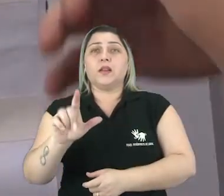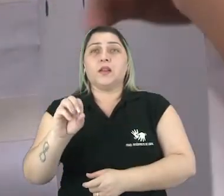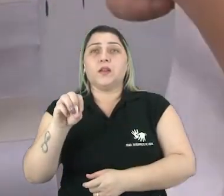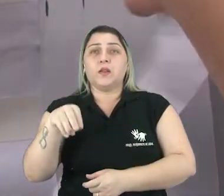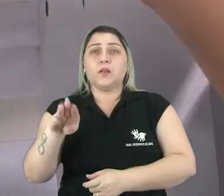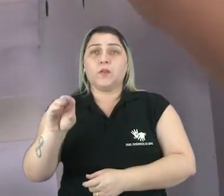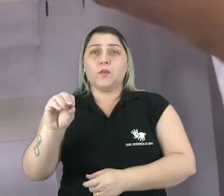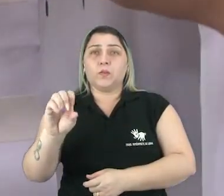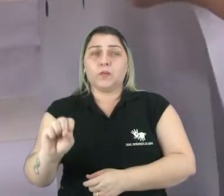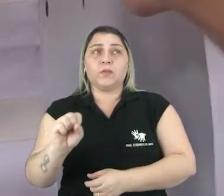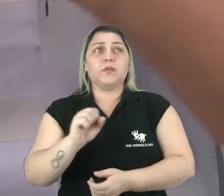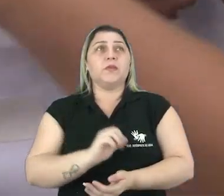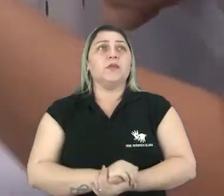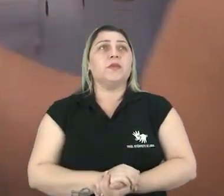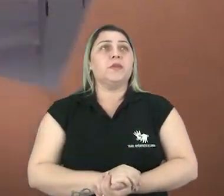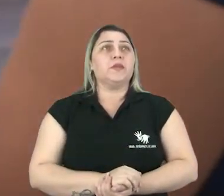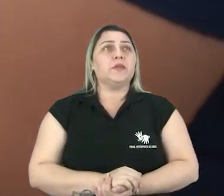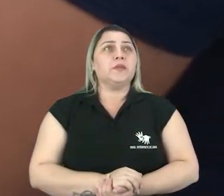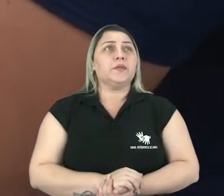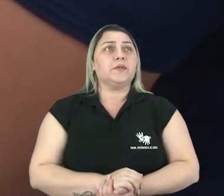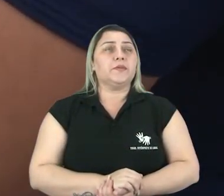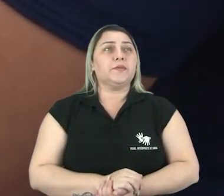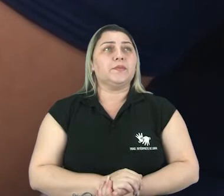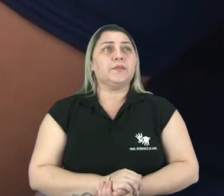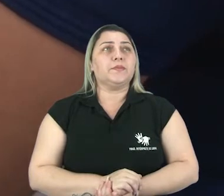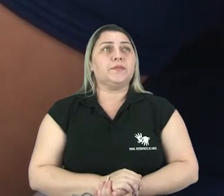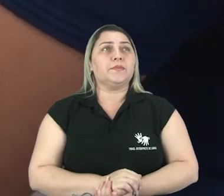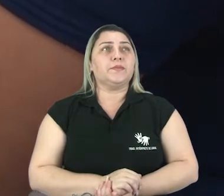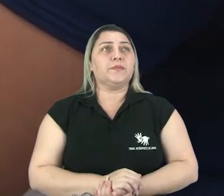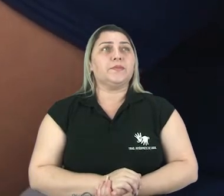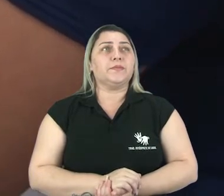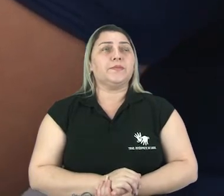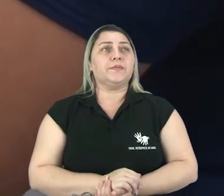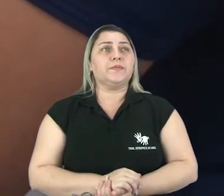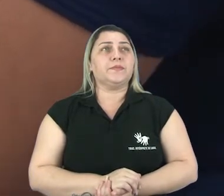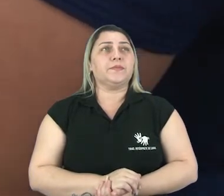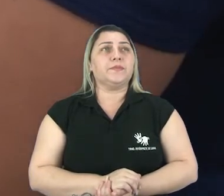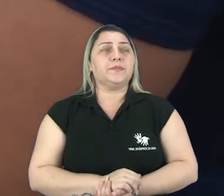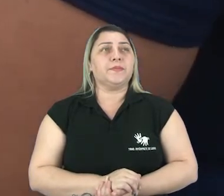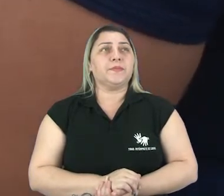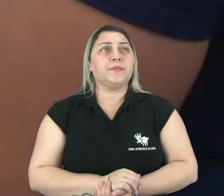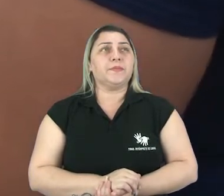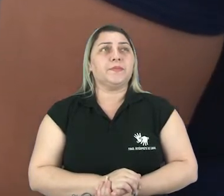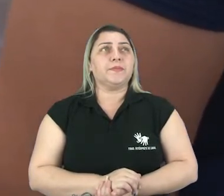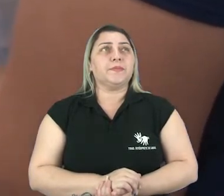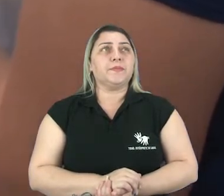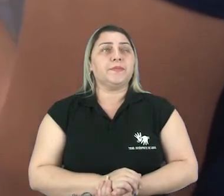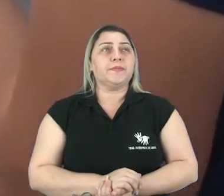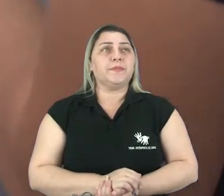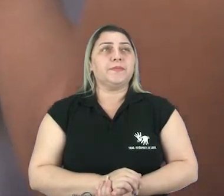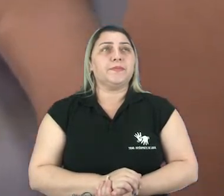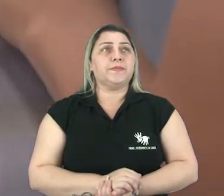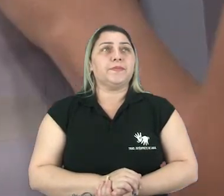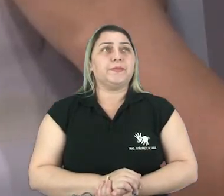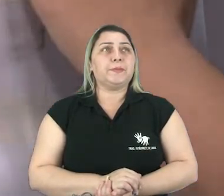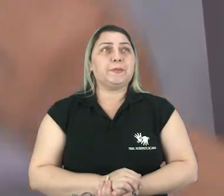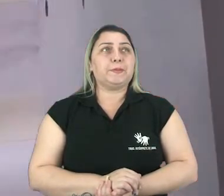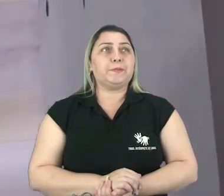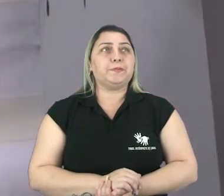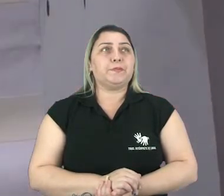aos quilombos de que forma? Vamos ver aqui, deixa eu só colocar aqui, ó.